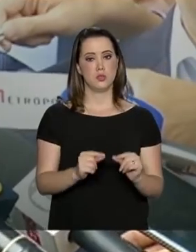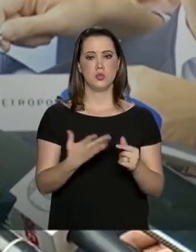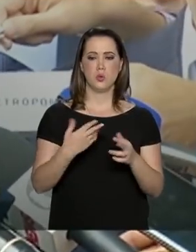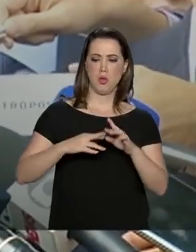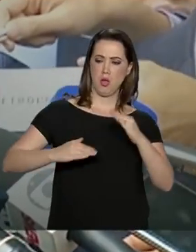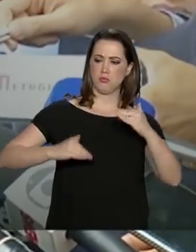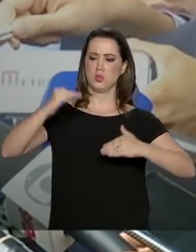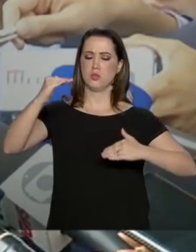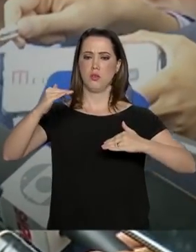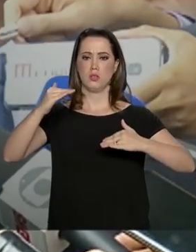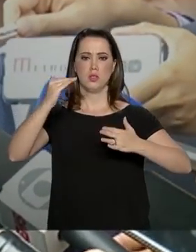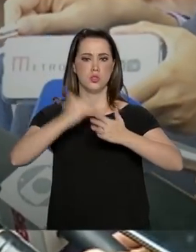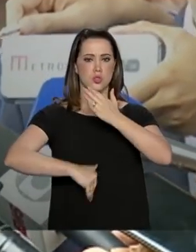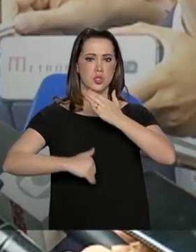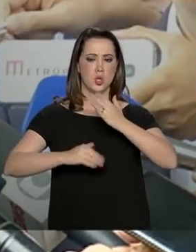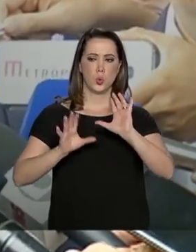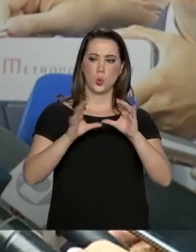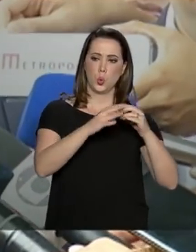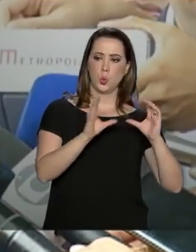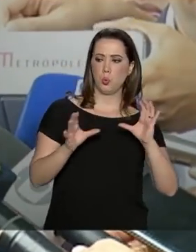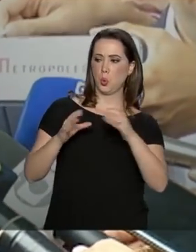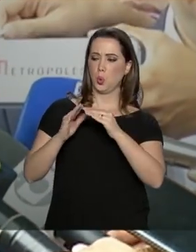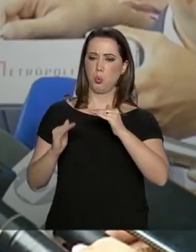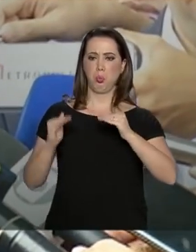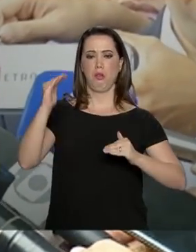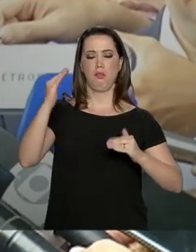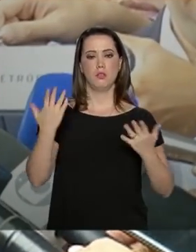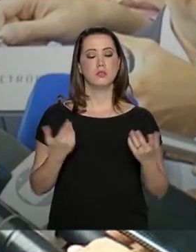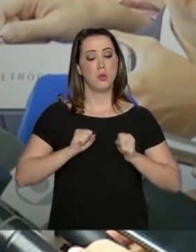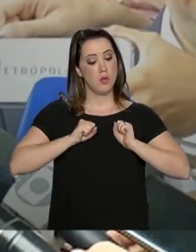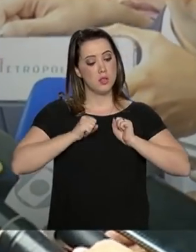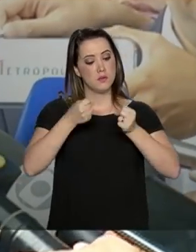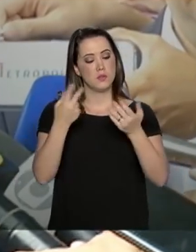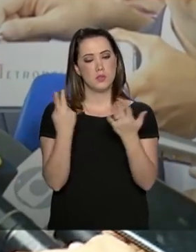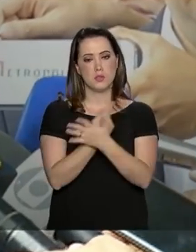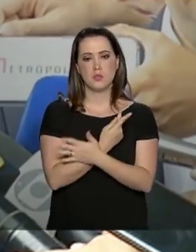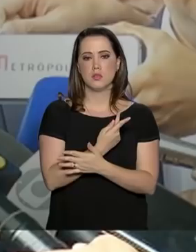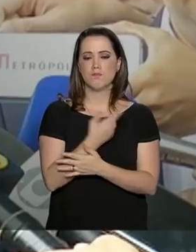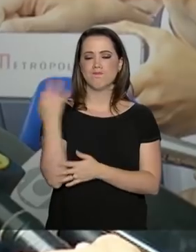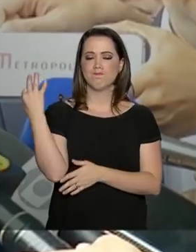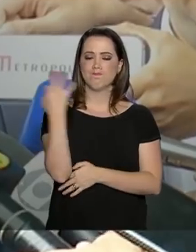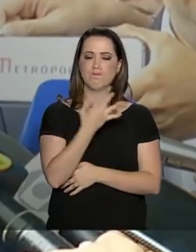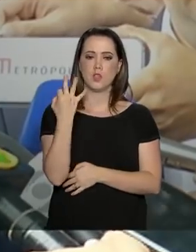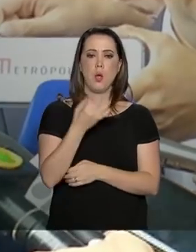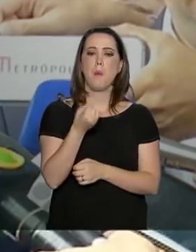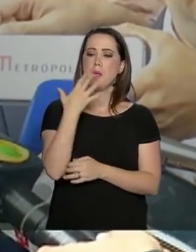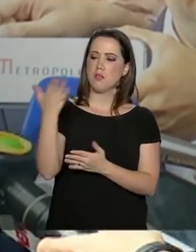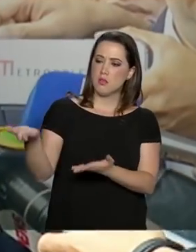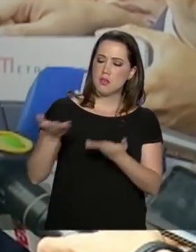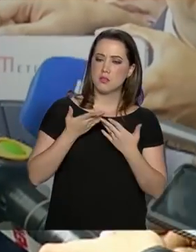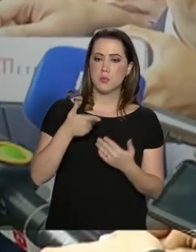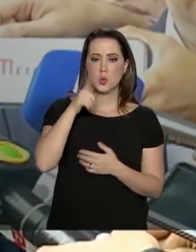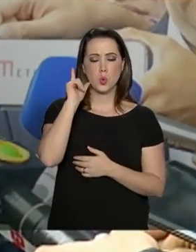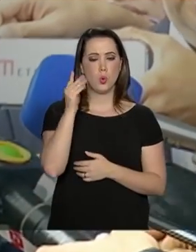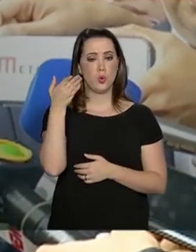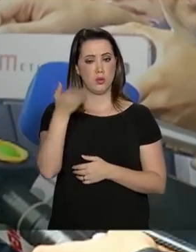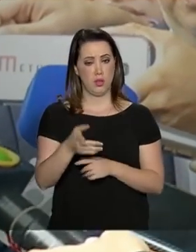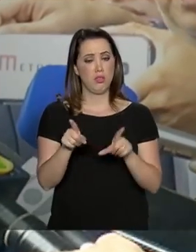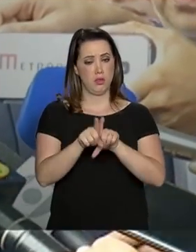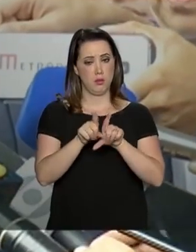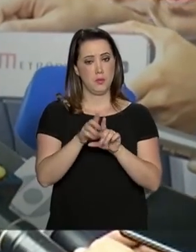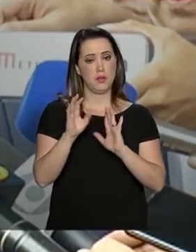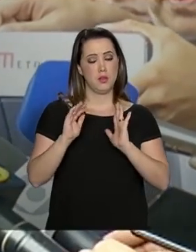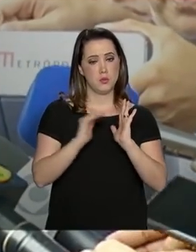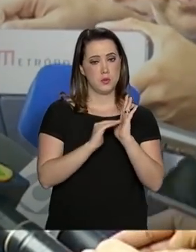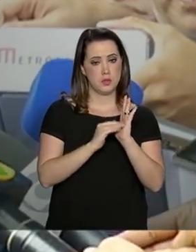removendo privilégios. Então, esse esforço está sendo feito. Eu fui extraordinariamente bem recebido ontem, também no